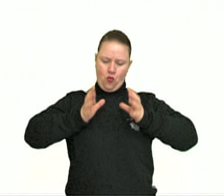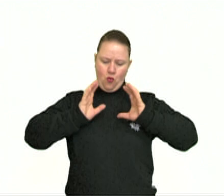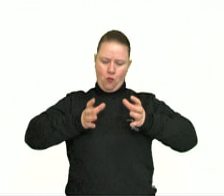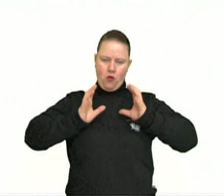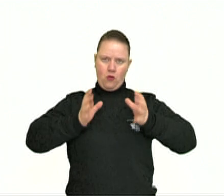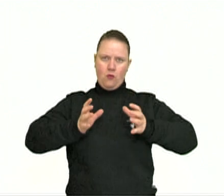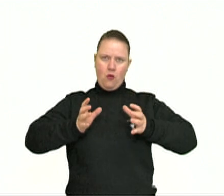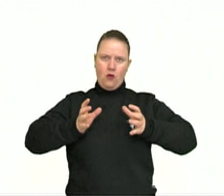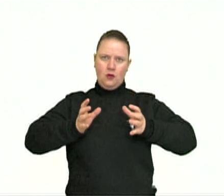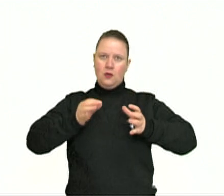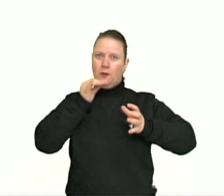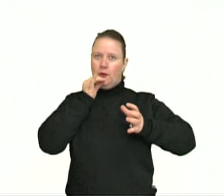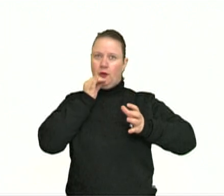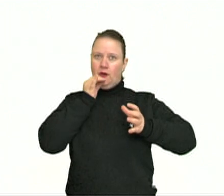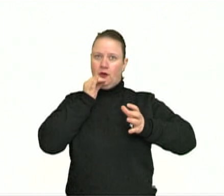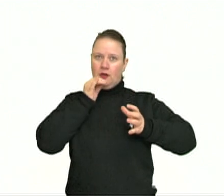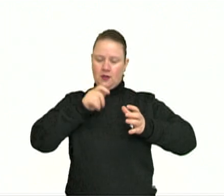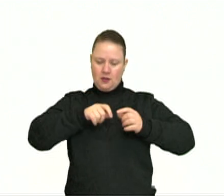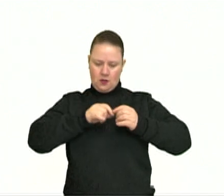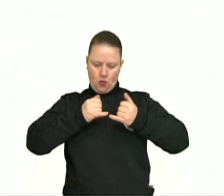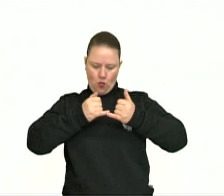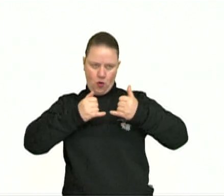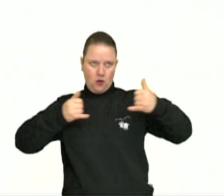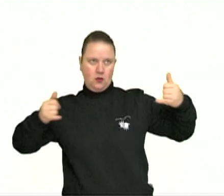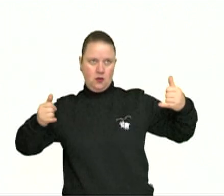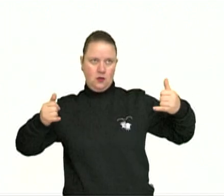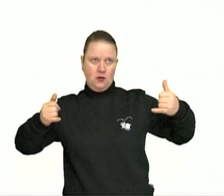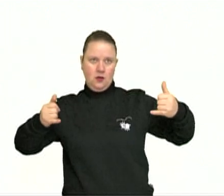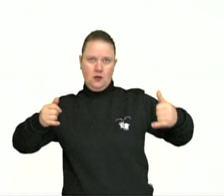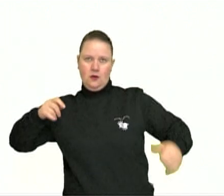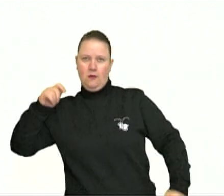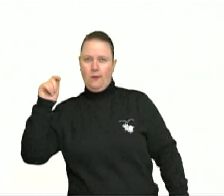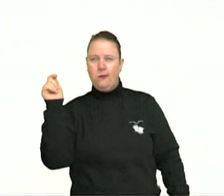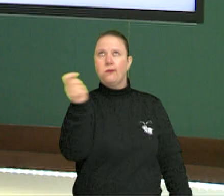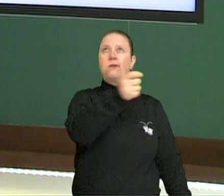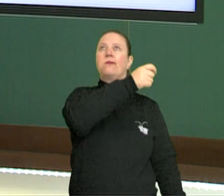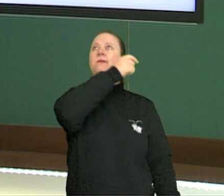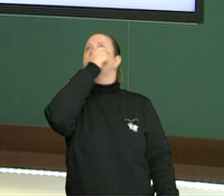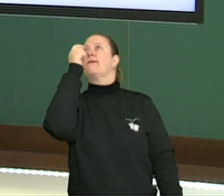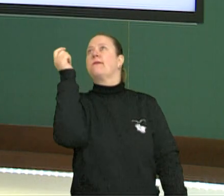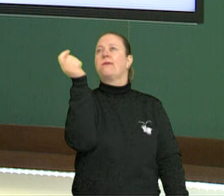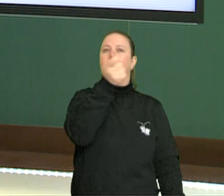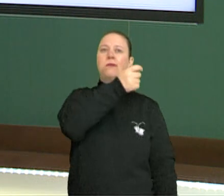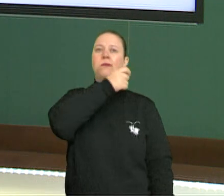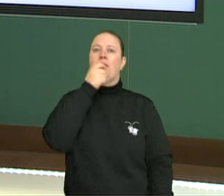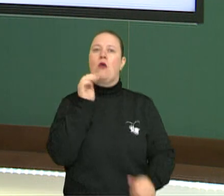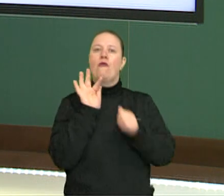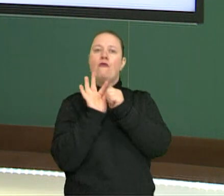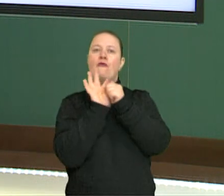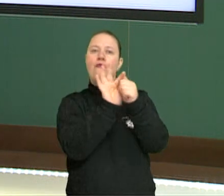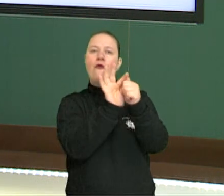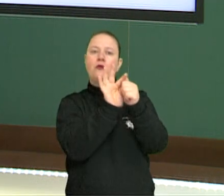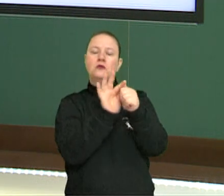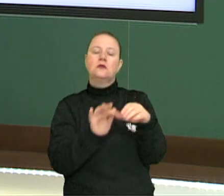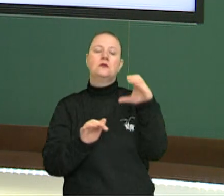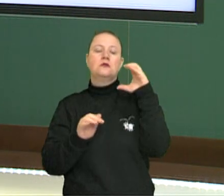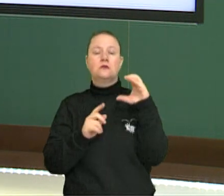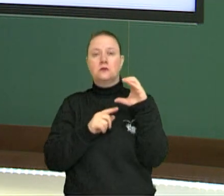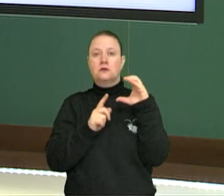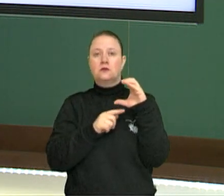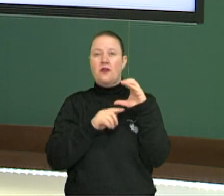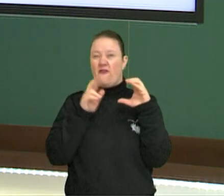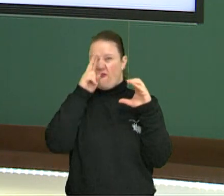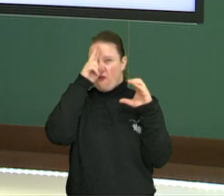uma corda girando em círculos, você teria o quê? A força centrípeta seria a força de tração da corda. Então